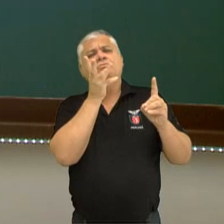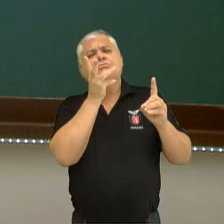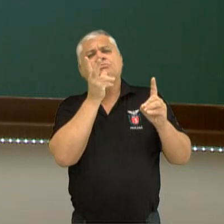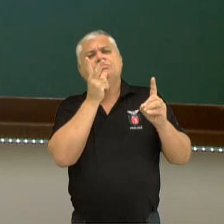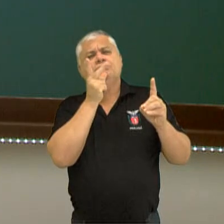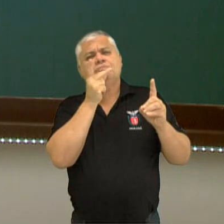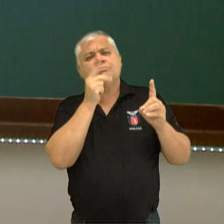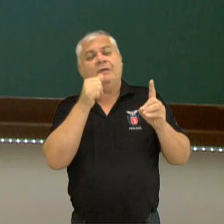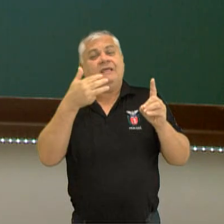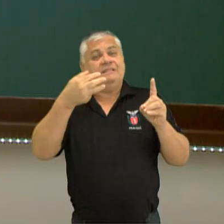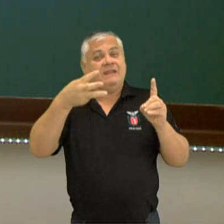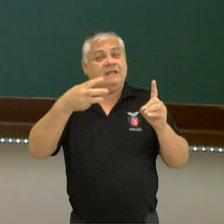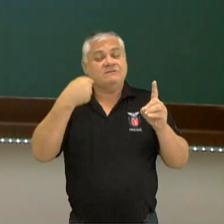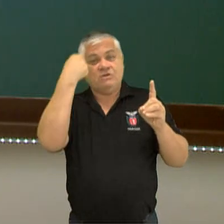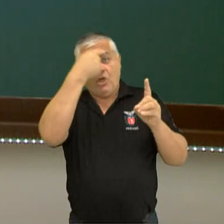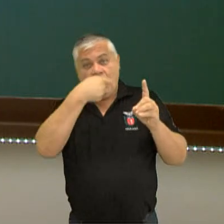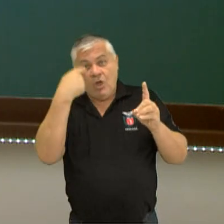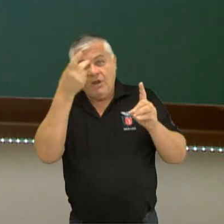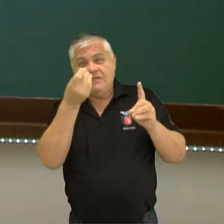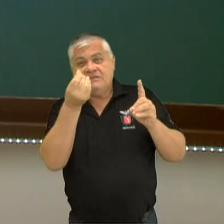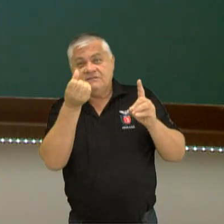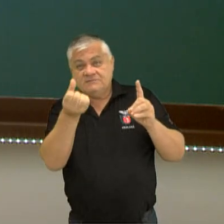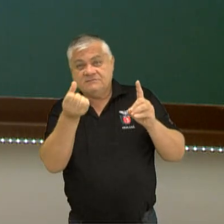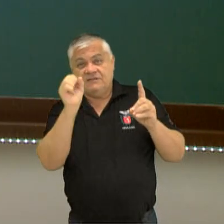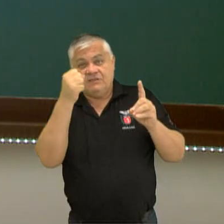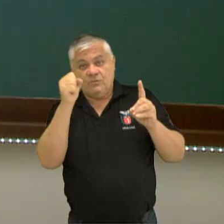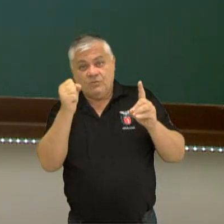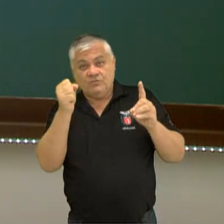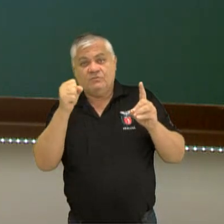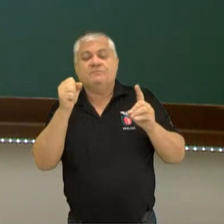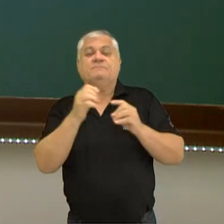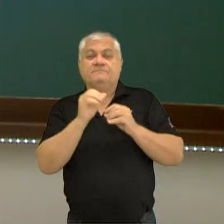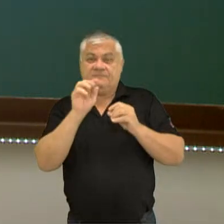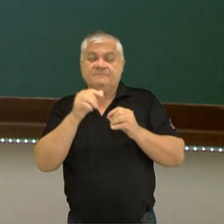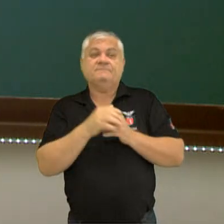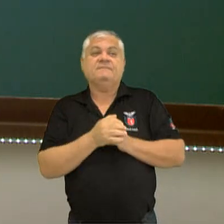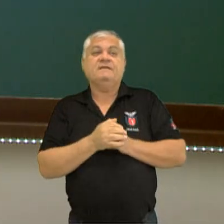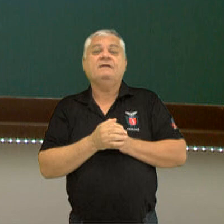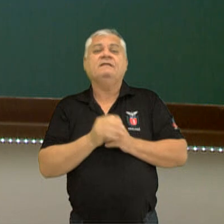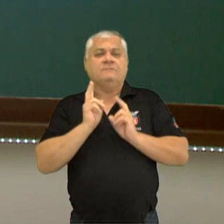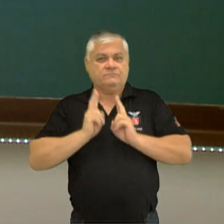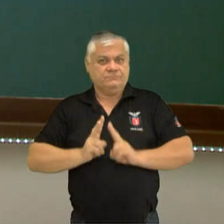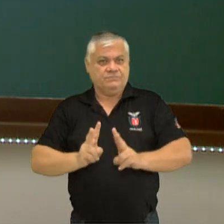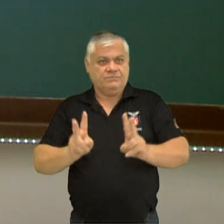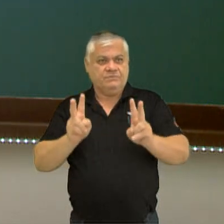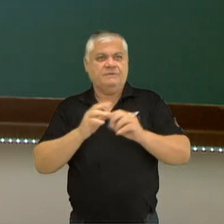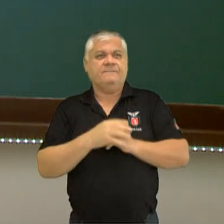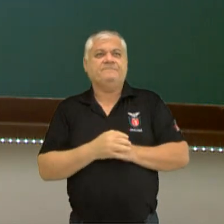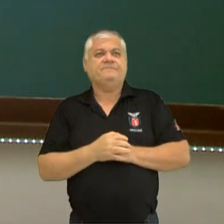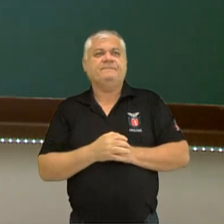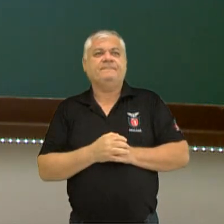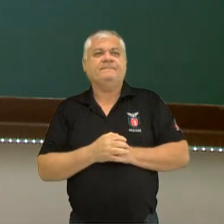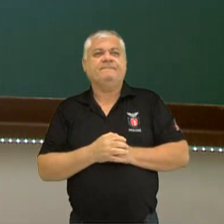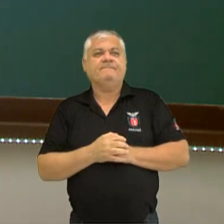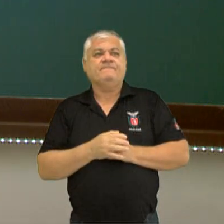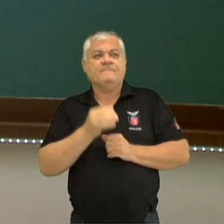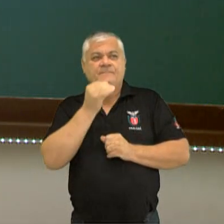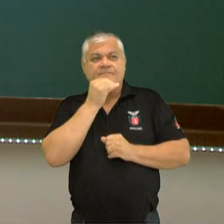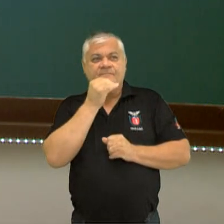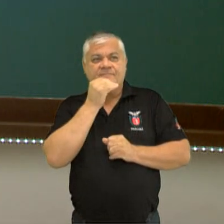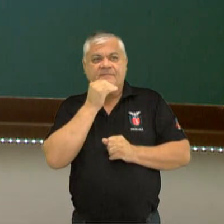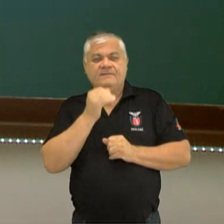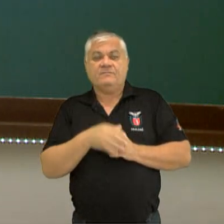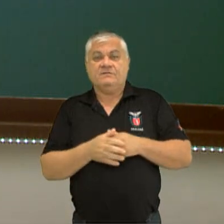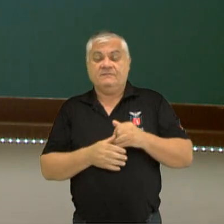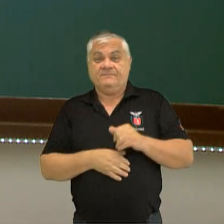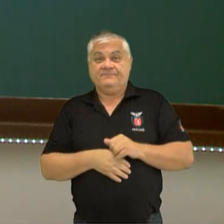foram 13 horas e 68, 13,68, né, em horas. E assim por diante. Então nós vamos colocar no eixo Y